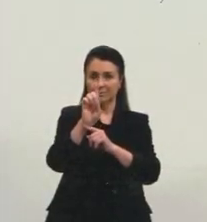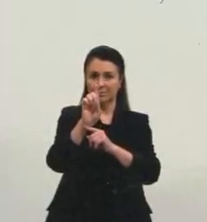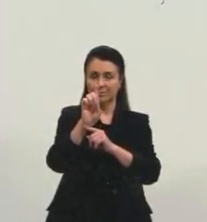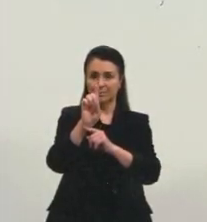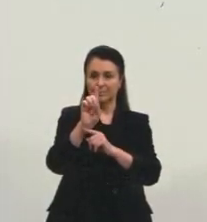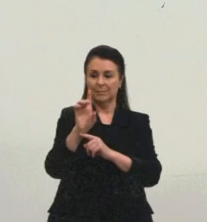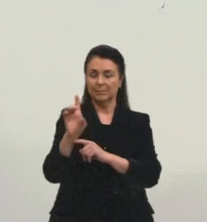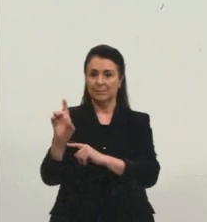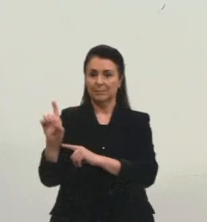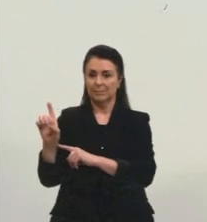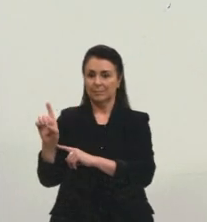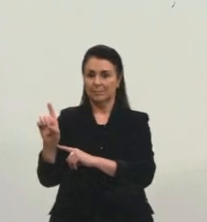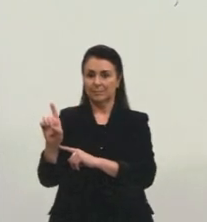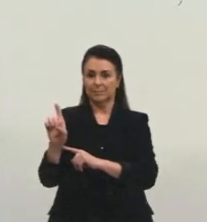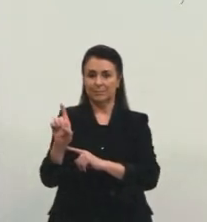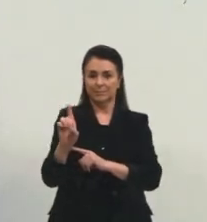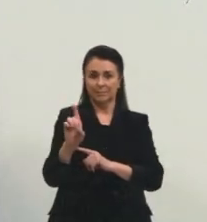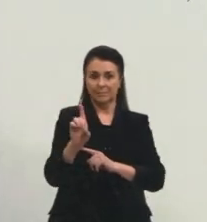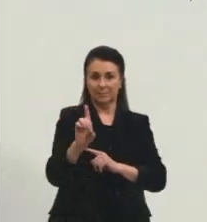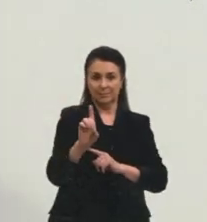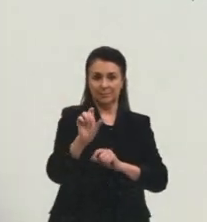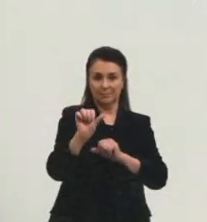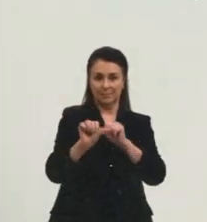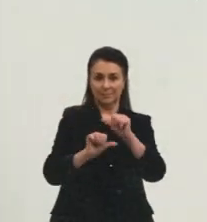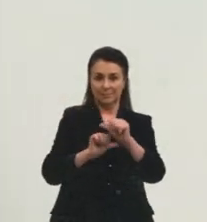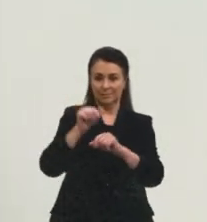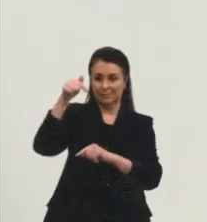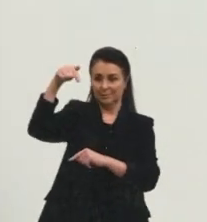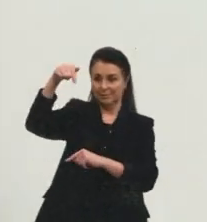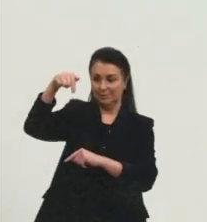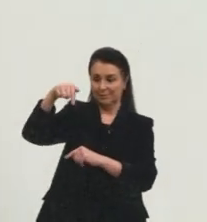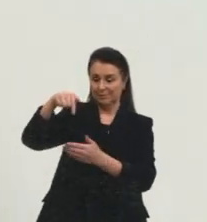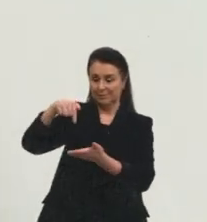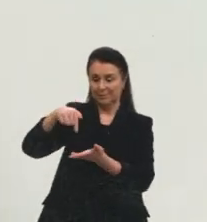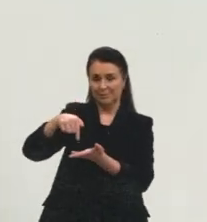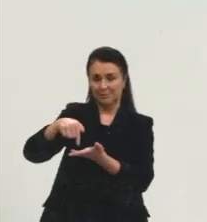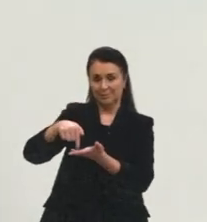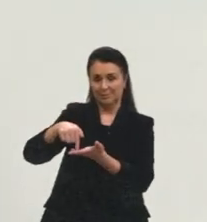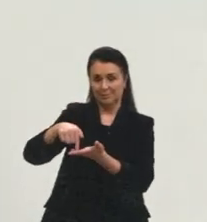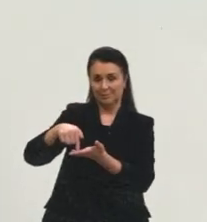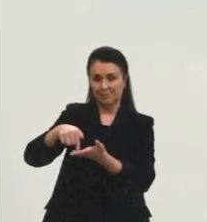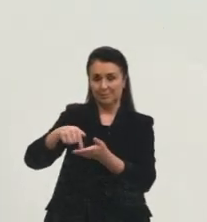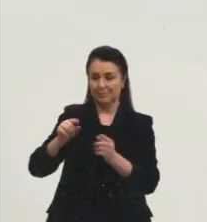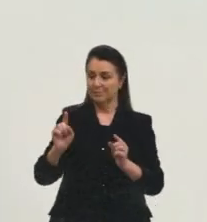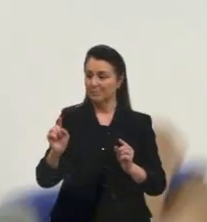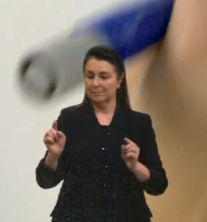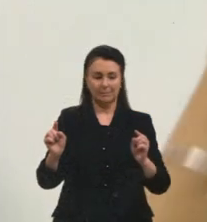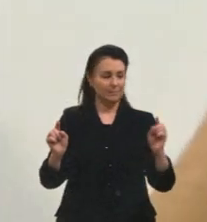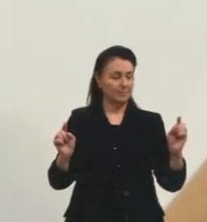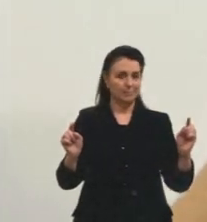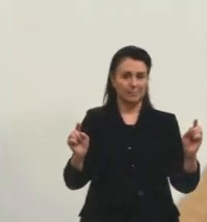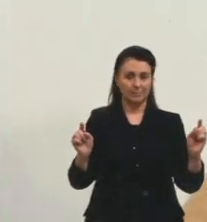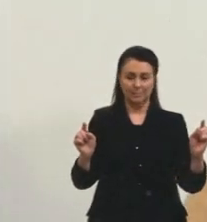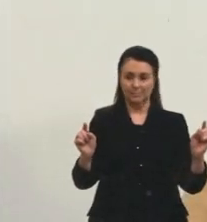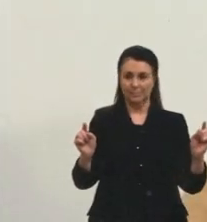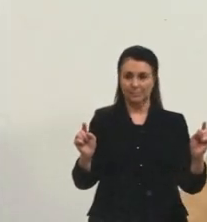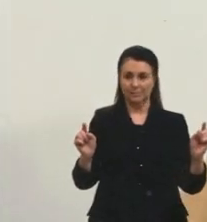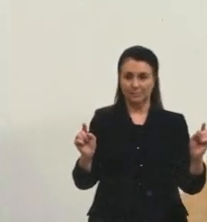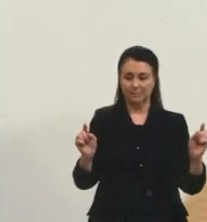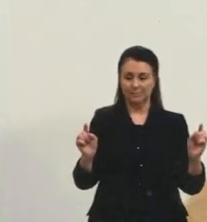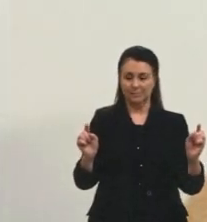direita eu vou de cima para baixo e nas extremidades eu vou das